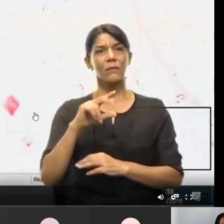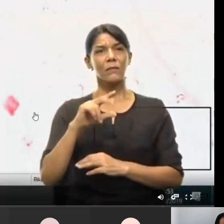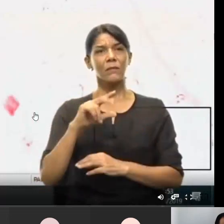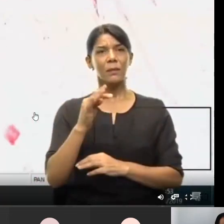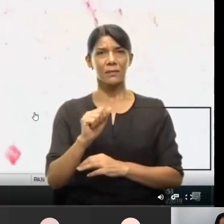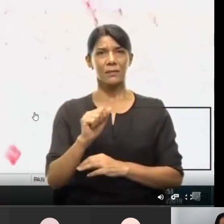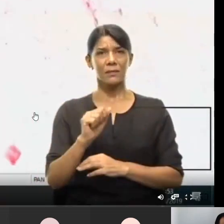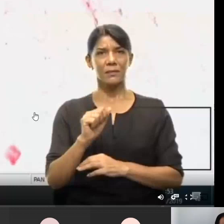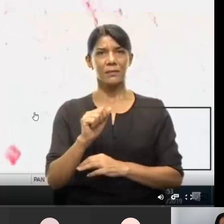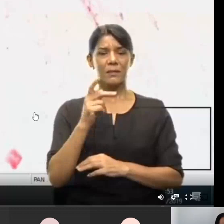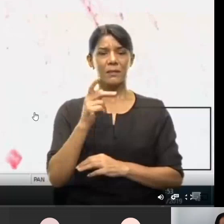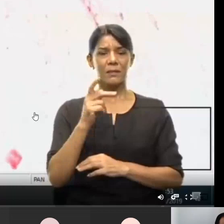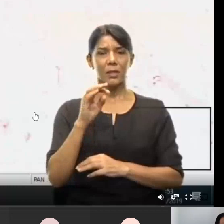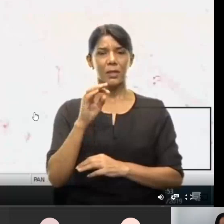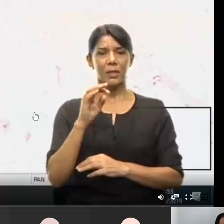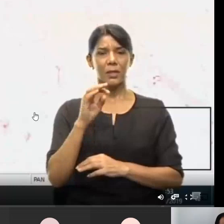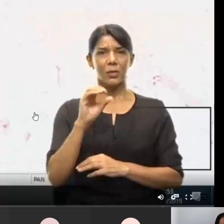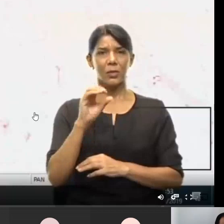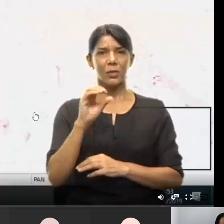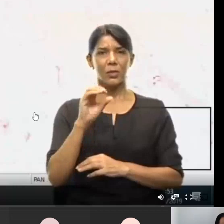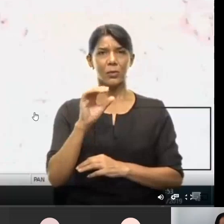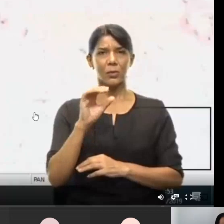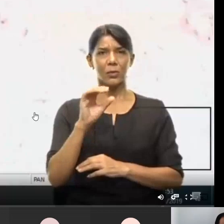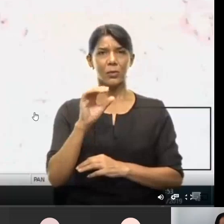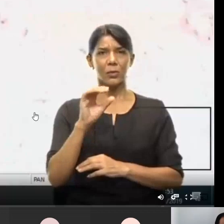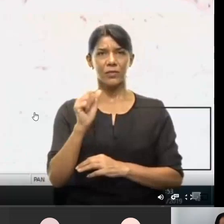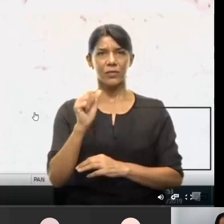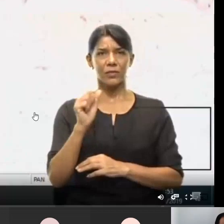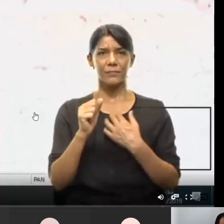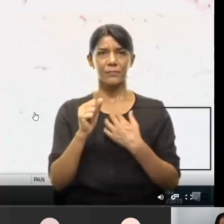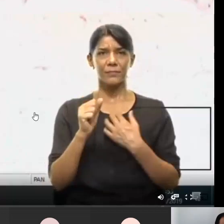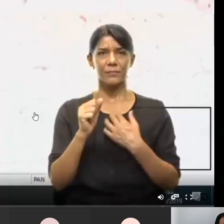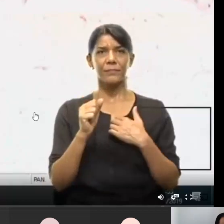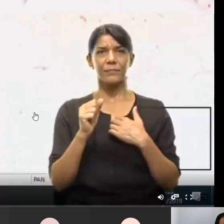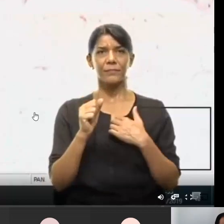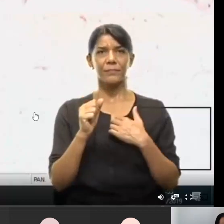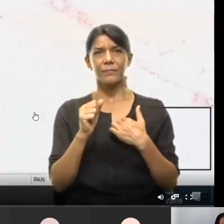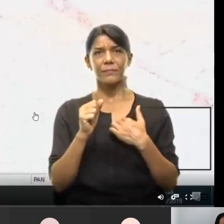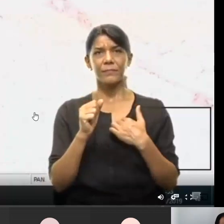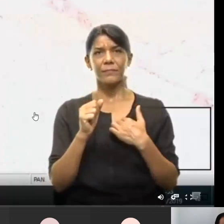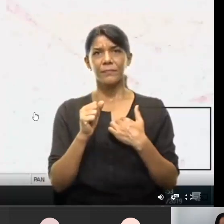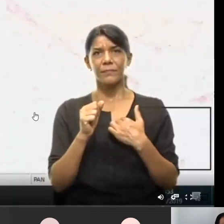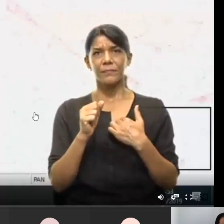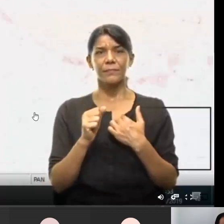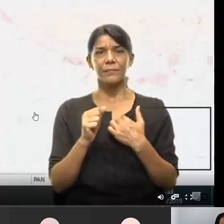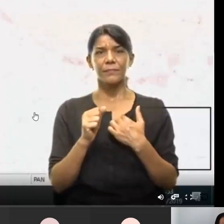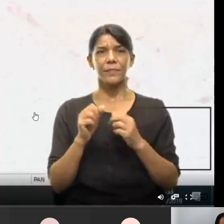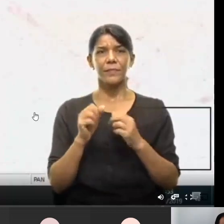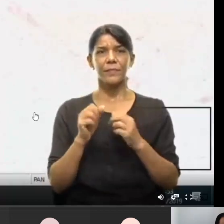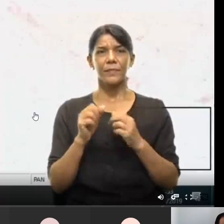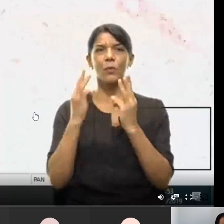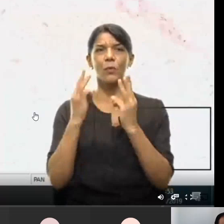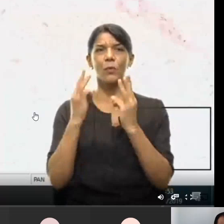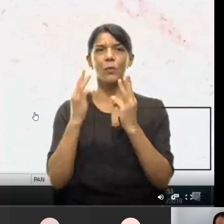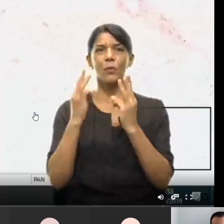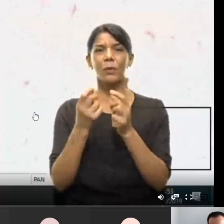e hipertrofia. Então elas estão hipertróficas, estão com volume muito mais